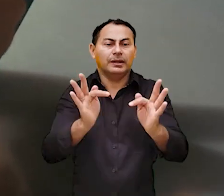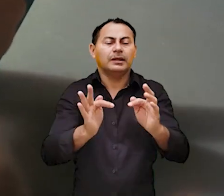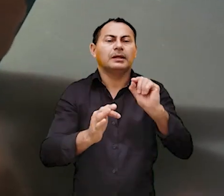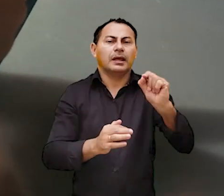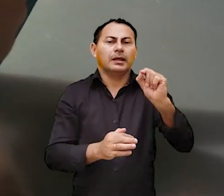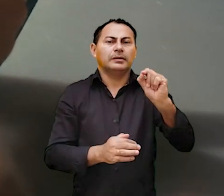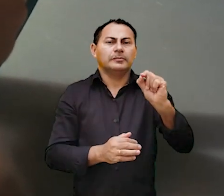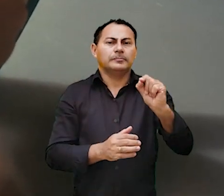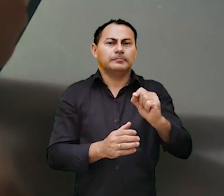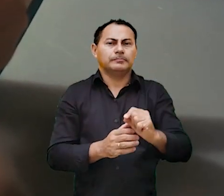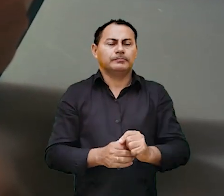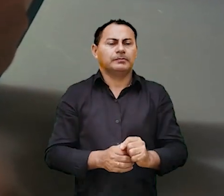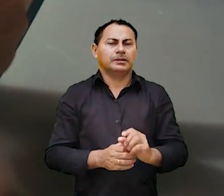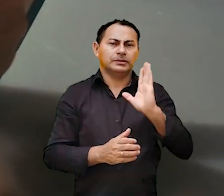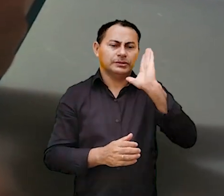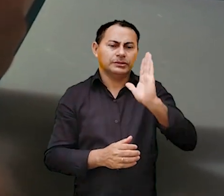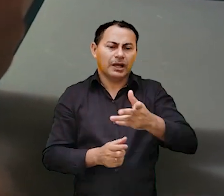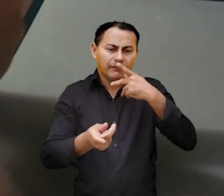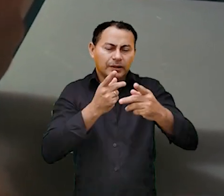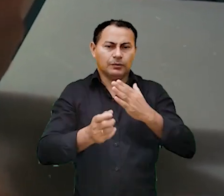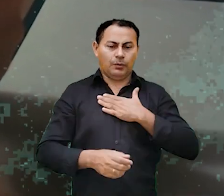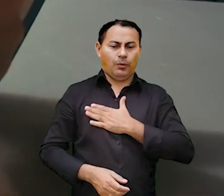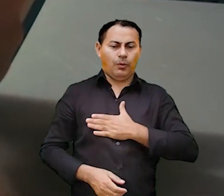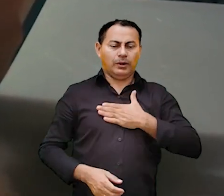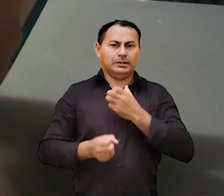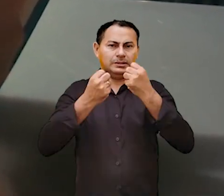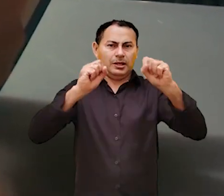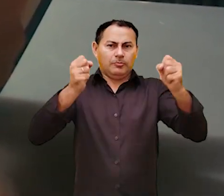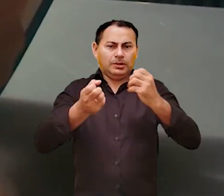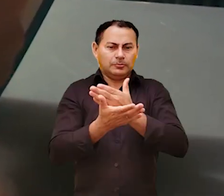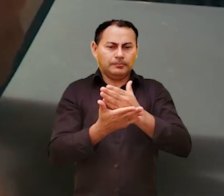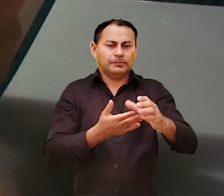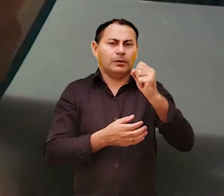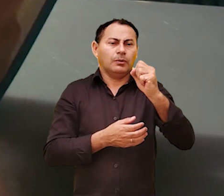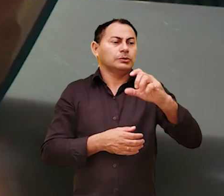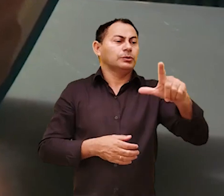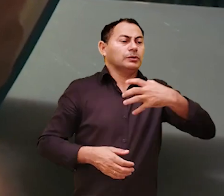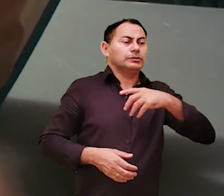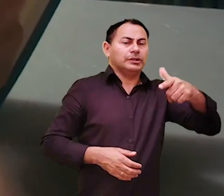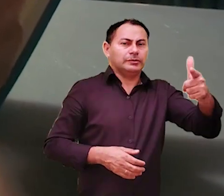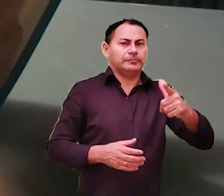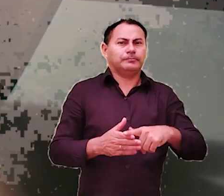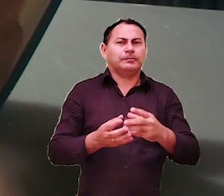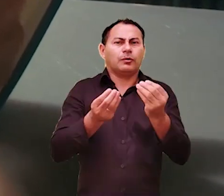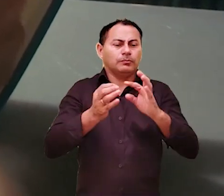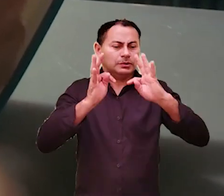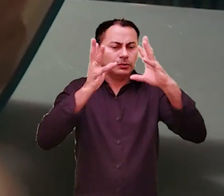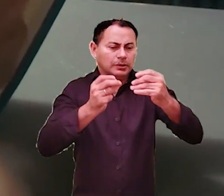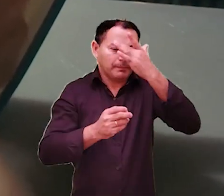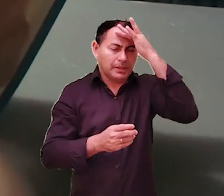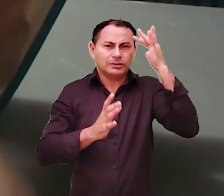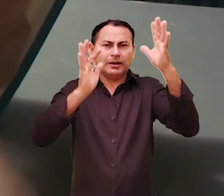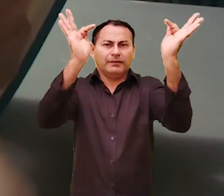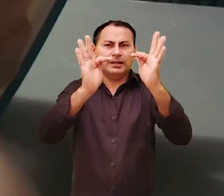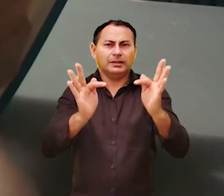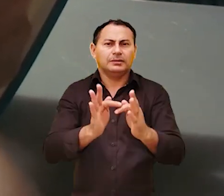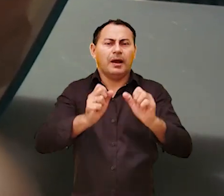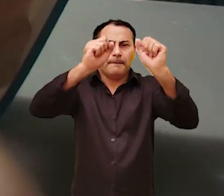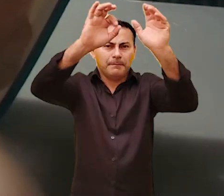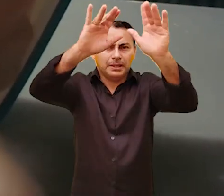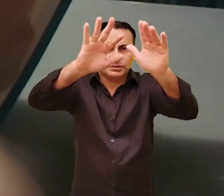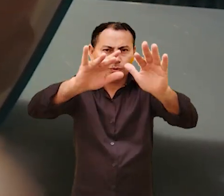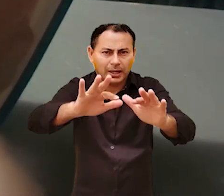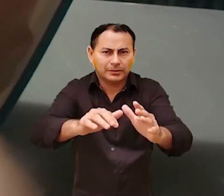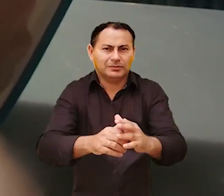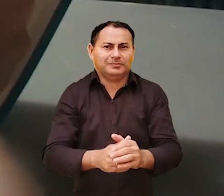é feliz quem... Como já disse, muitos gostariam que esse salmo começasse de outro jeito. Como todo homem é